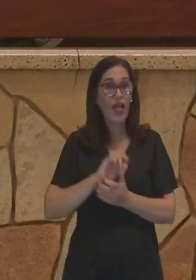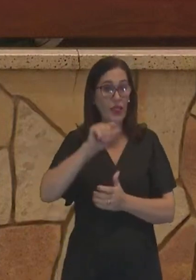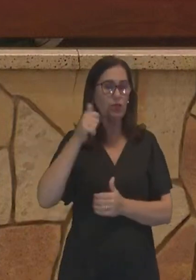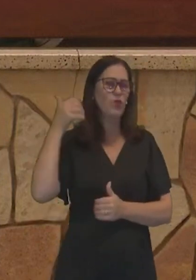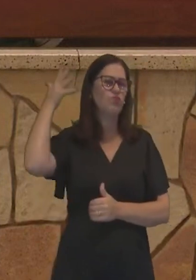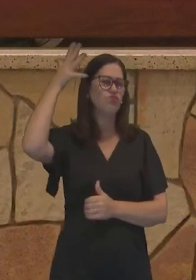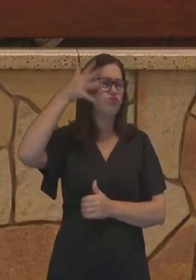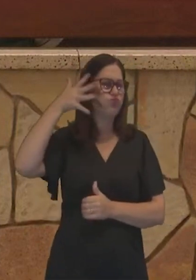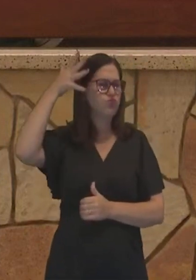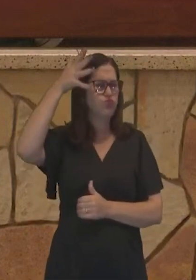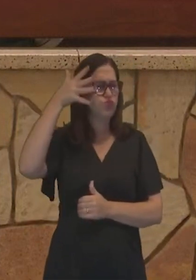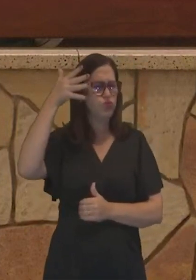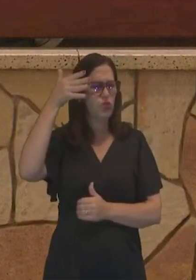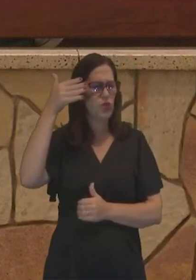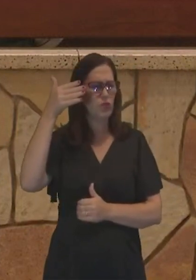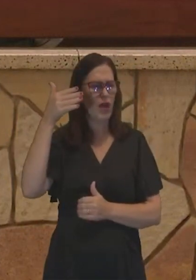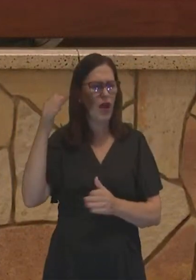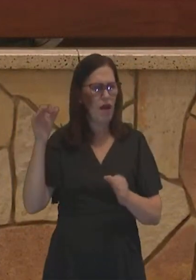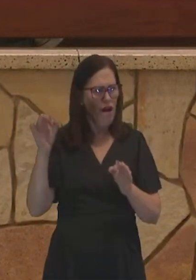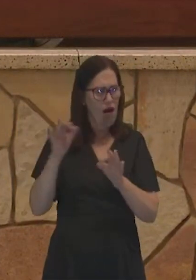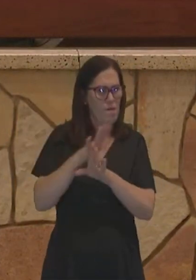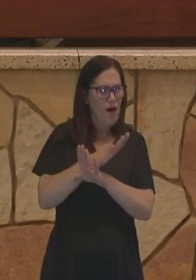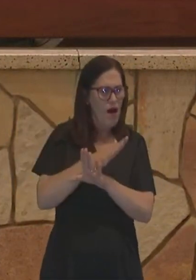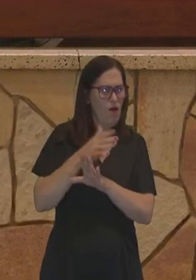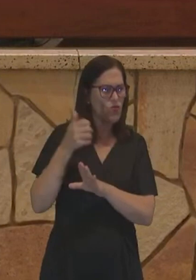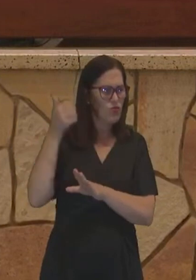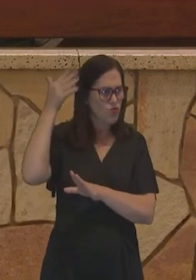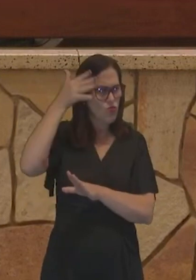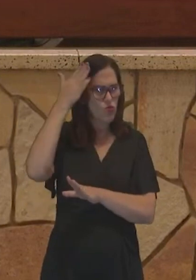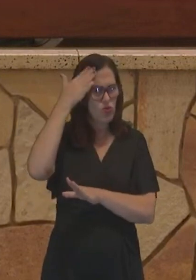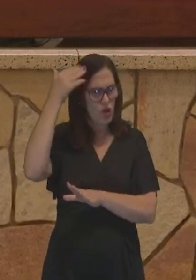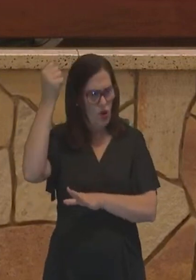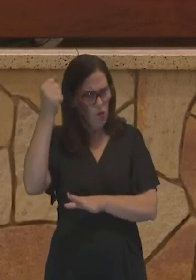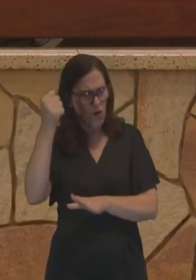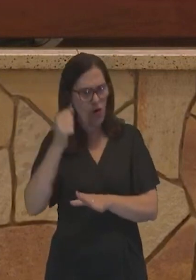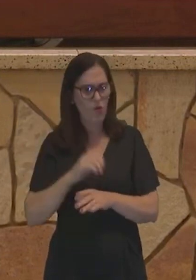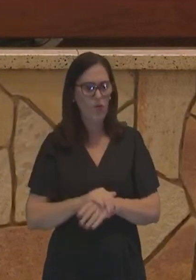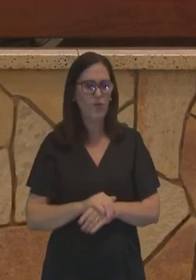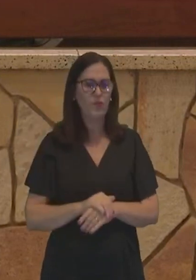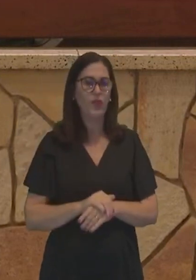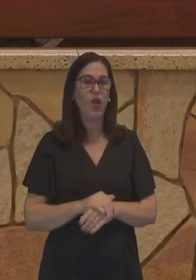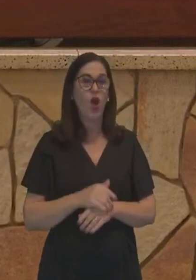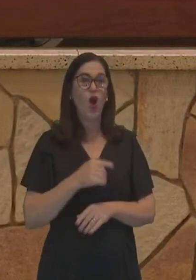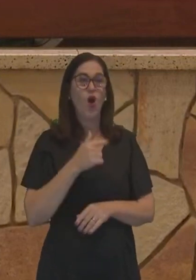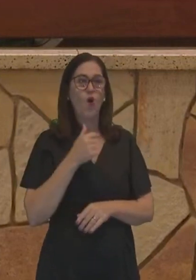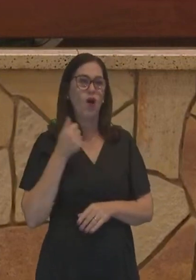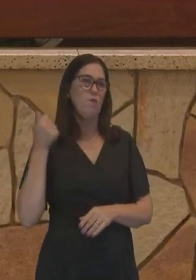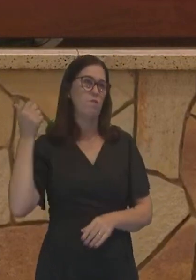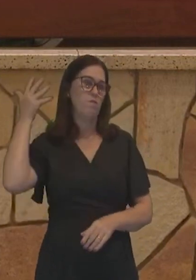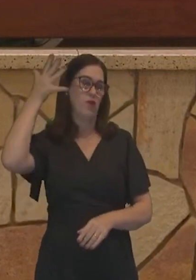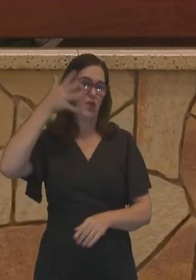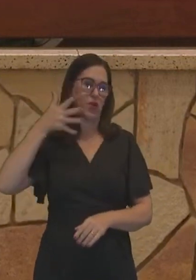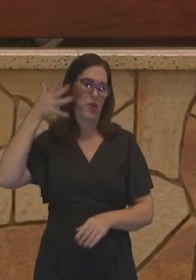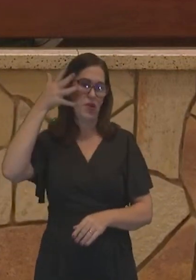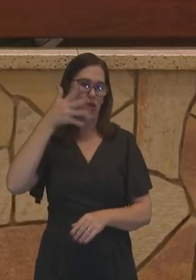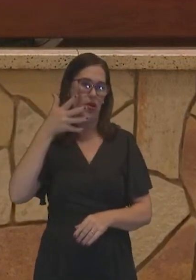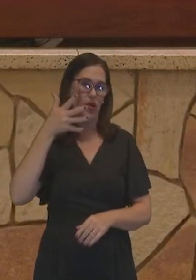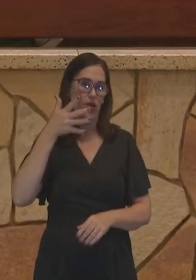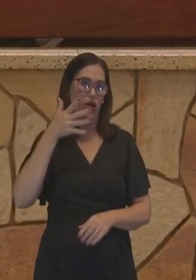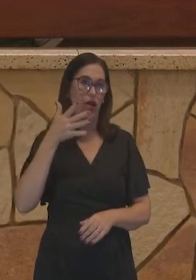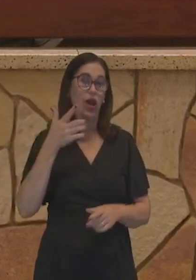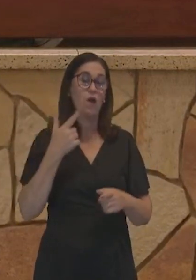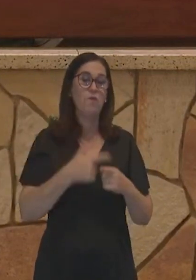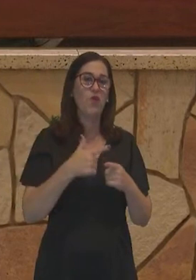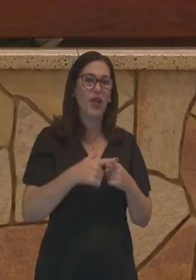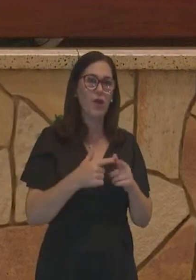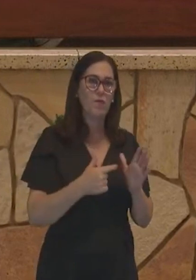já caminhando para a finalização desse discurso, porque o homem fez o discurso sem colocar Deus no foco, ele